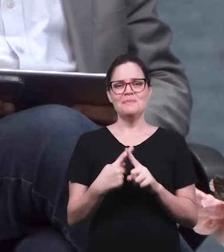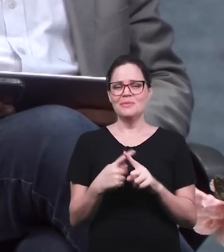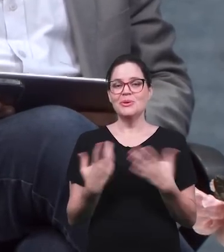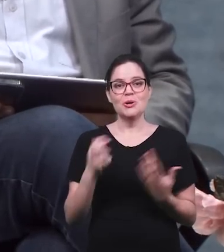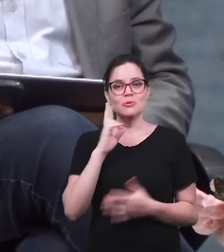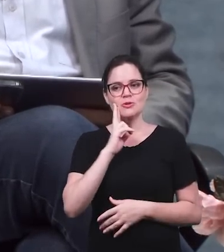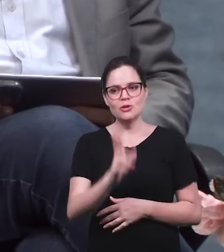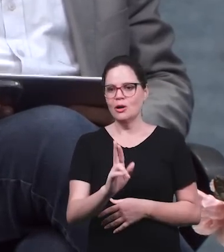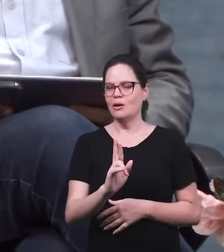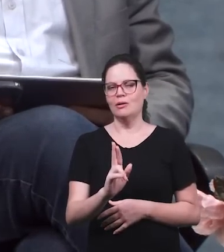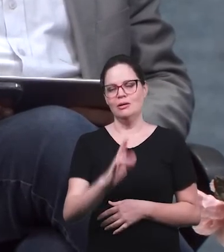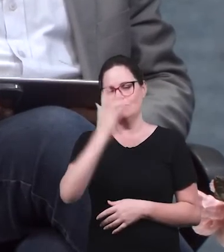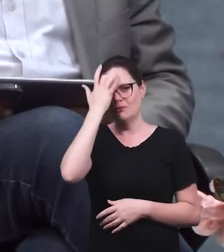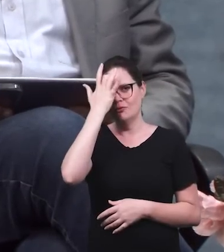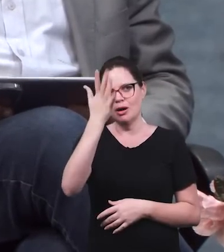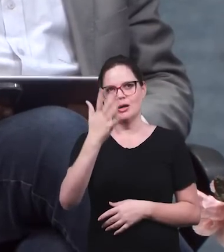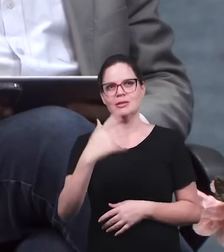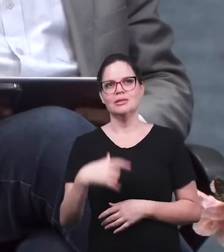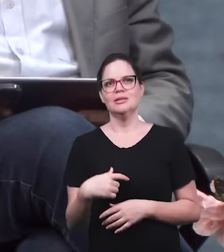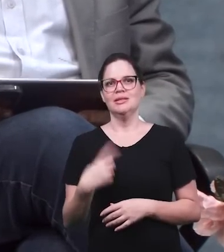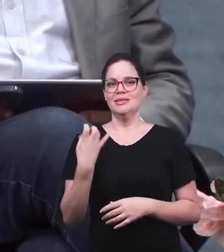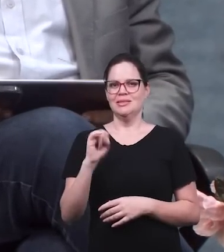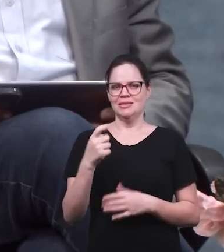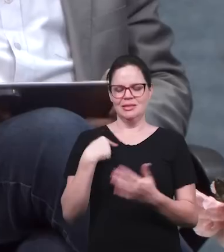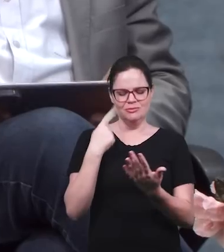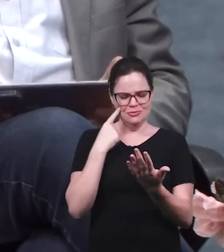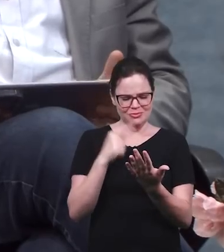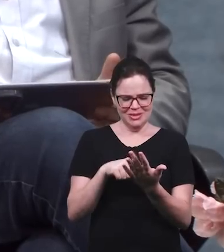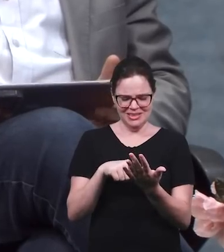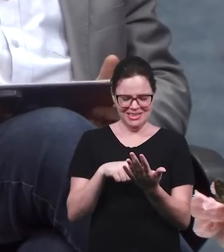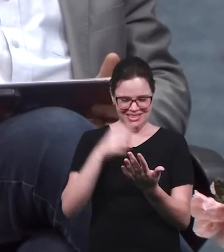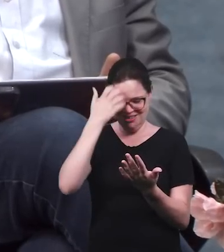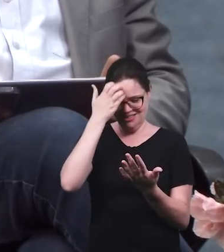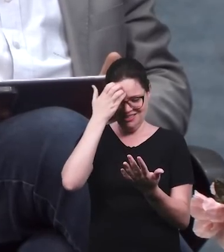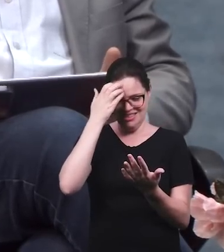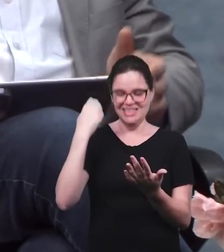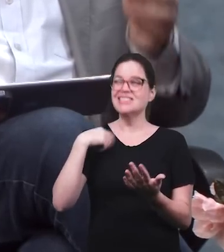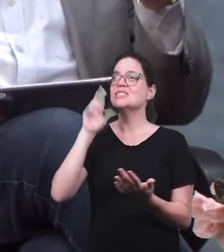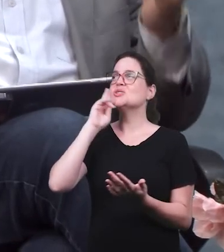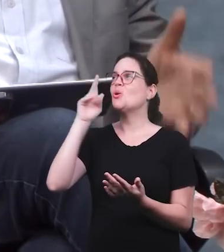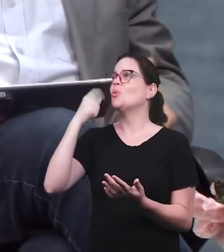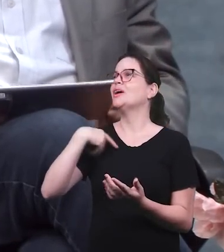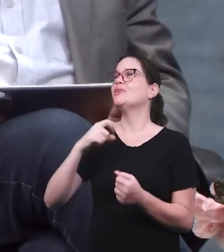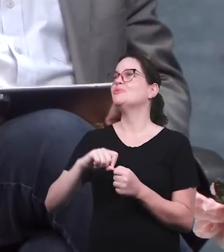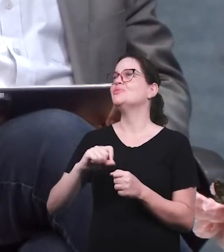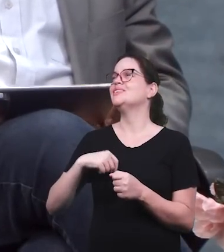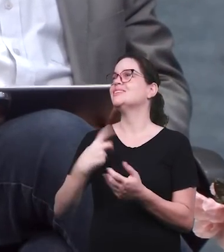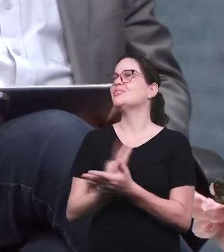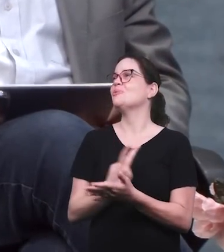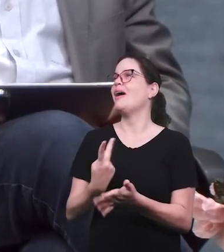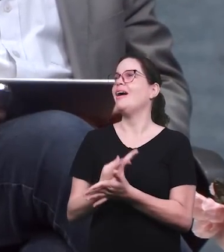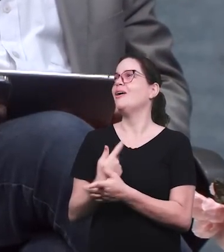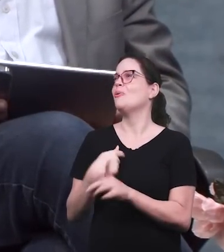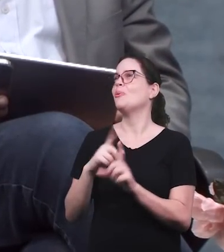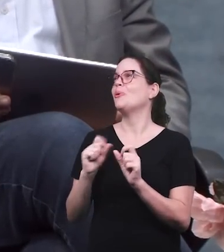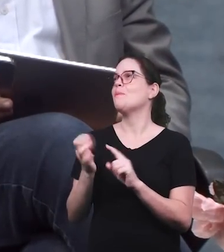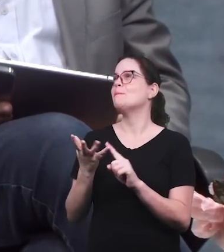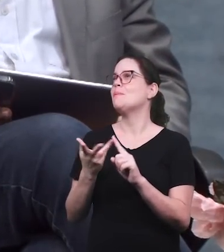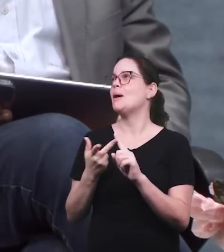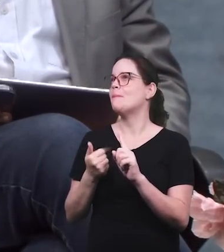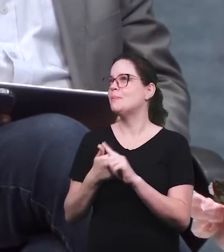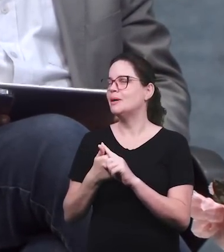alguma coisa. Isso. Né? Vai, Senhor, vai madrugar, vai meditar, o que você está querendo? Um jejum. Onde é que eu errei? E